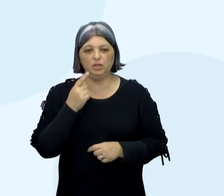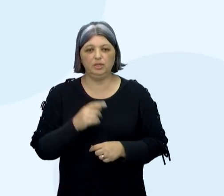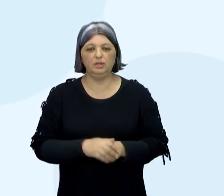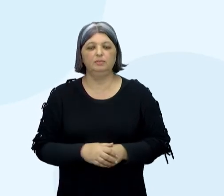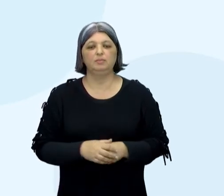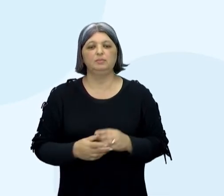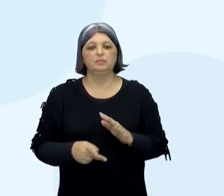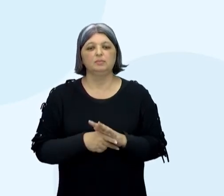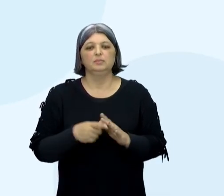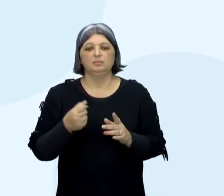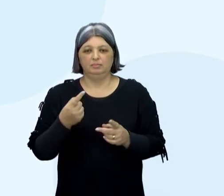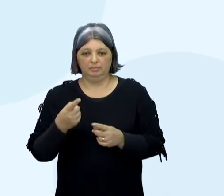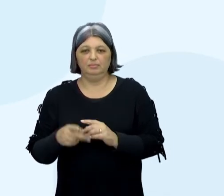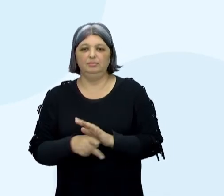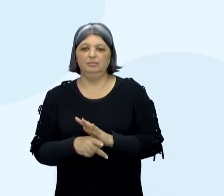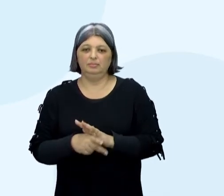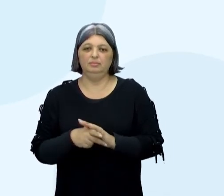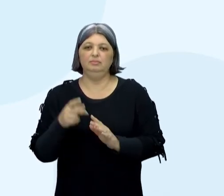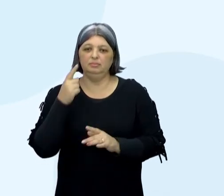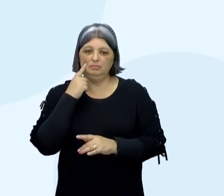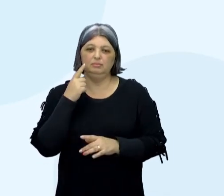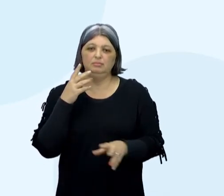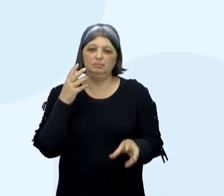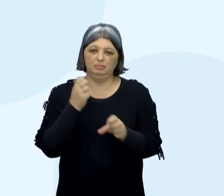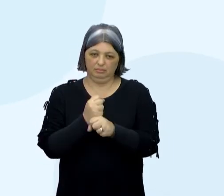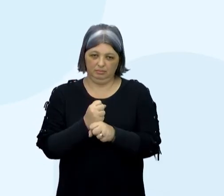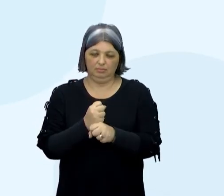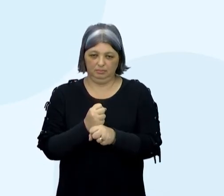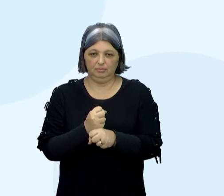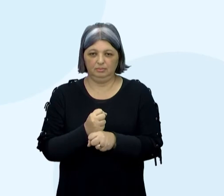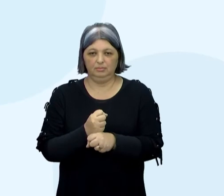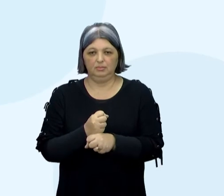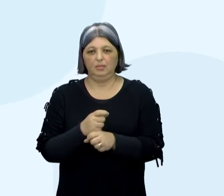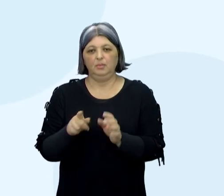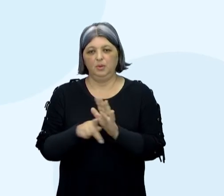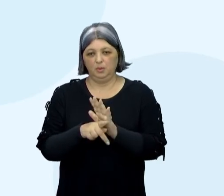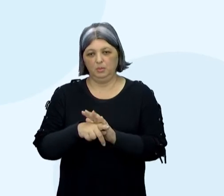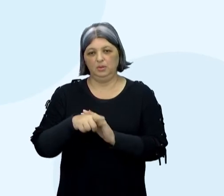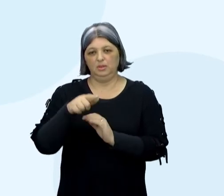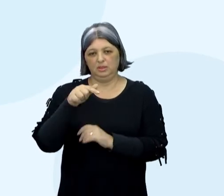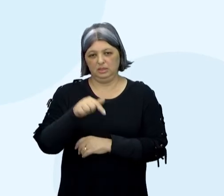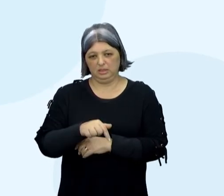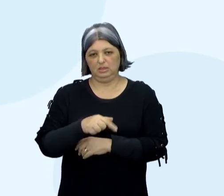14,29, 6,48. Eu vou pagar aí esse valor, esse boleto que era